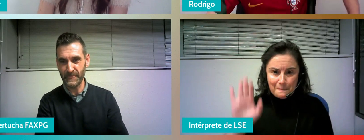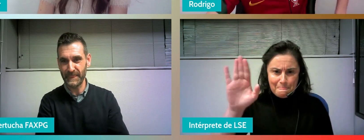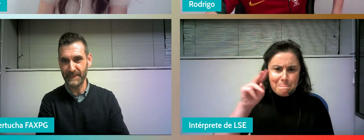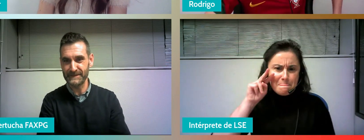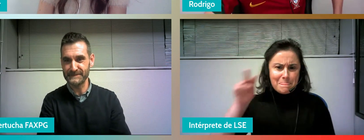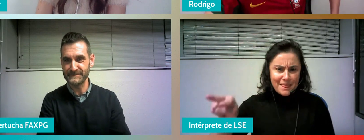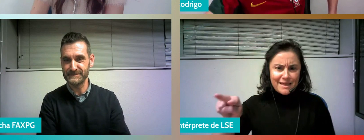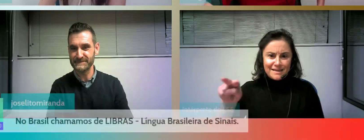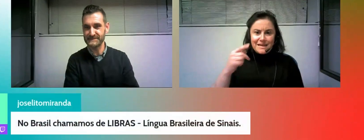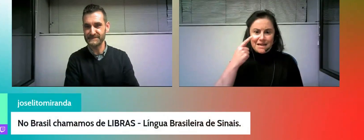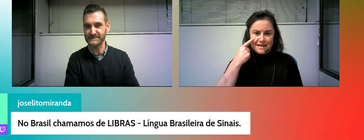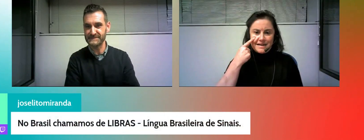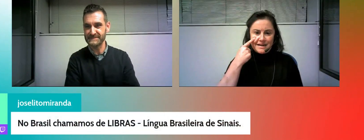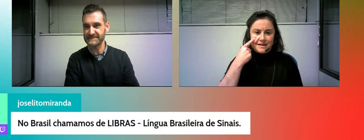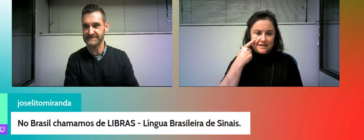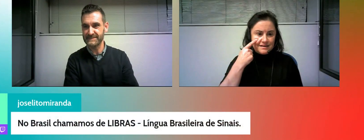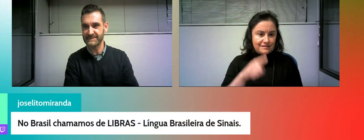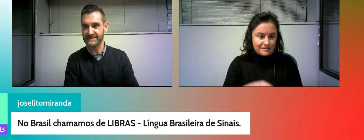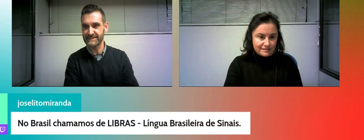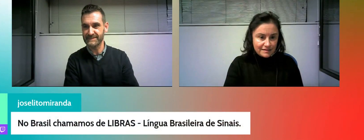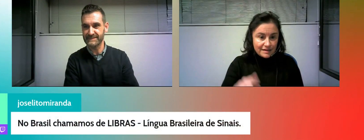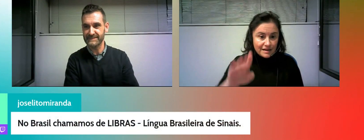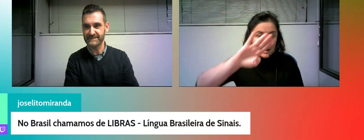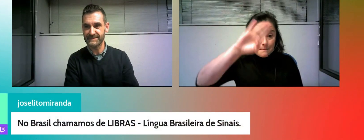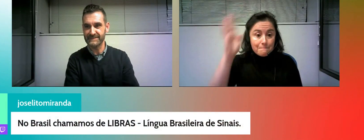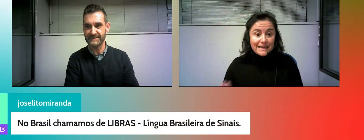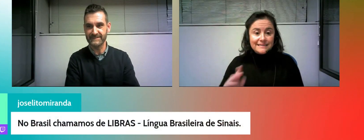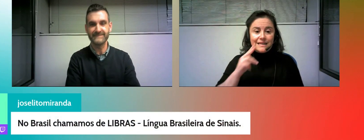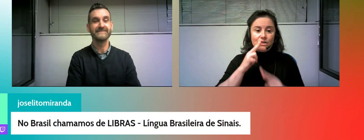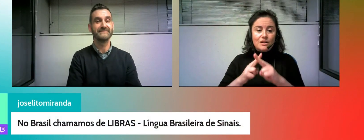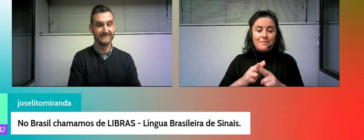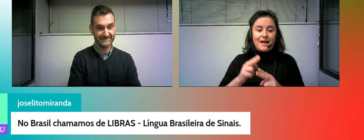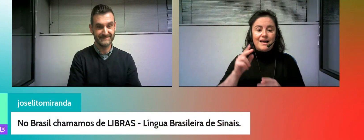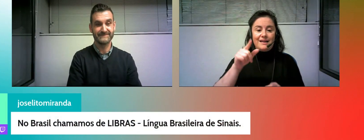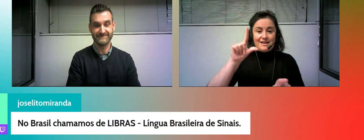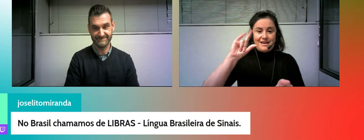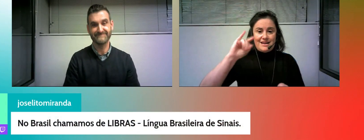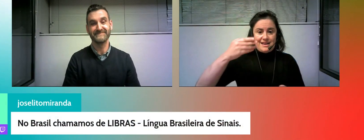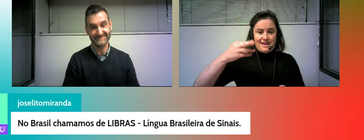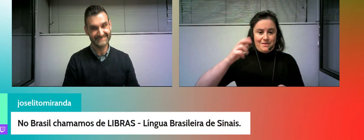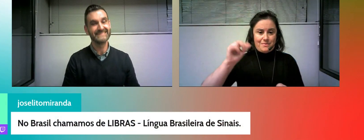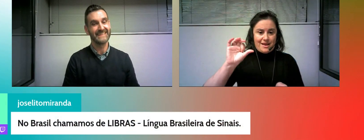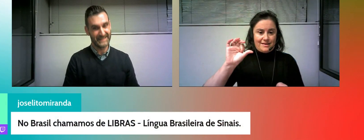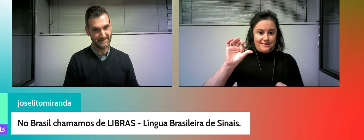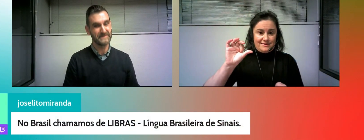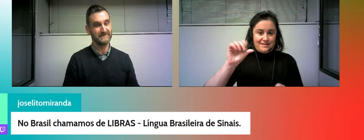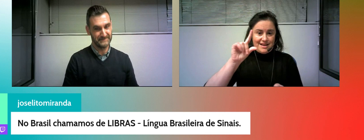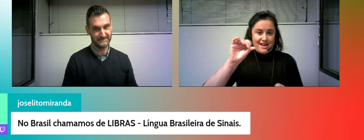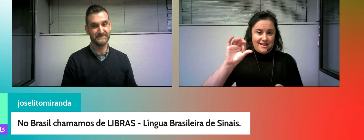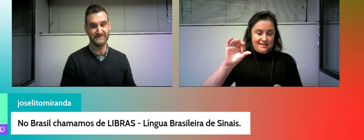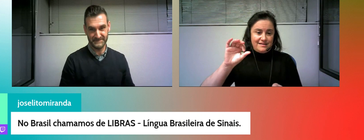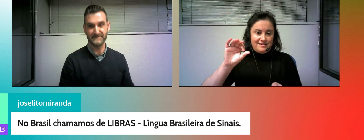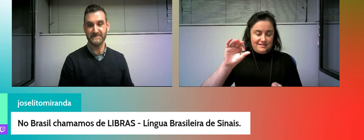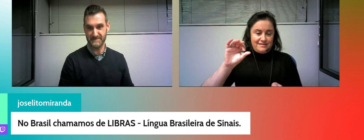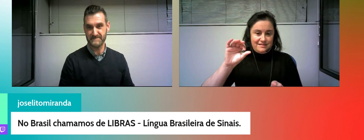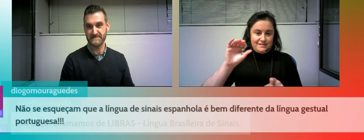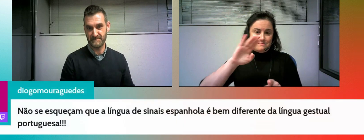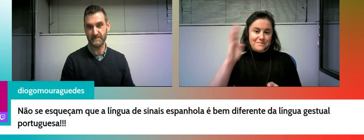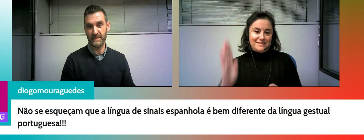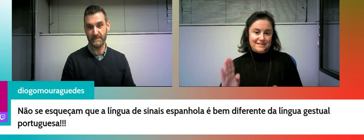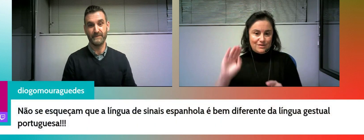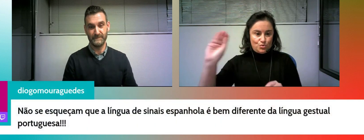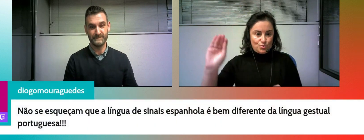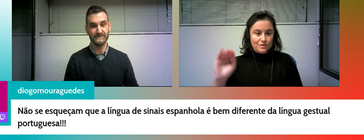nos comente, que nos comente por aquí pues, a xente. No Brasil chamamos de Libras, lingua brasileira de